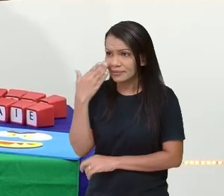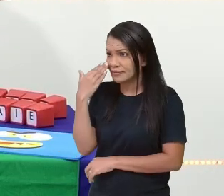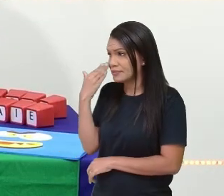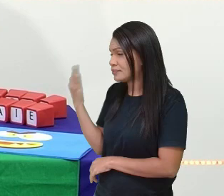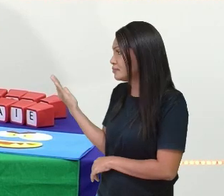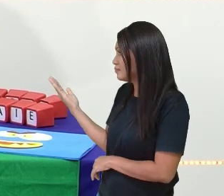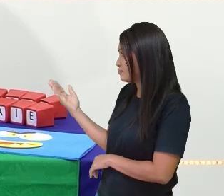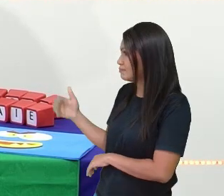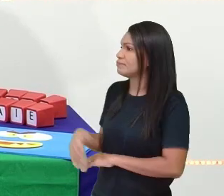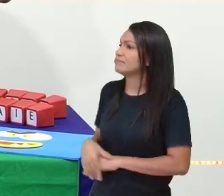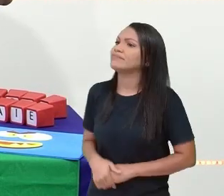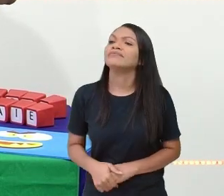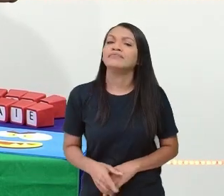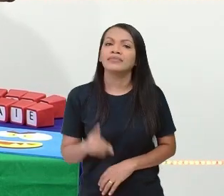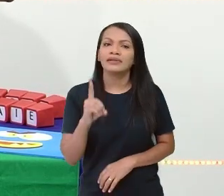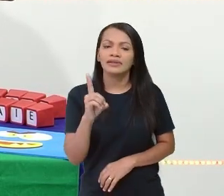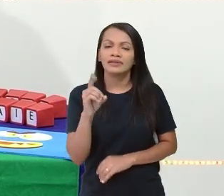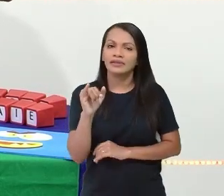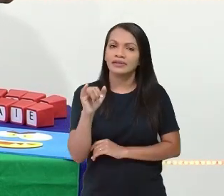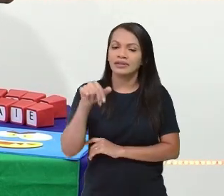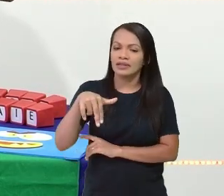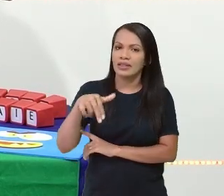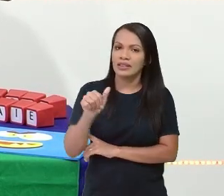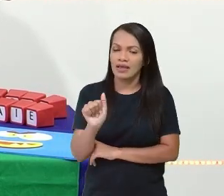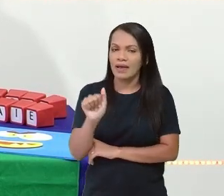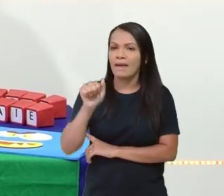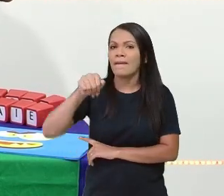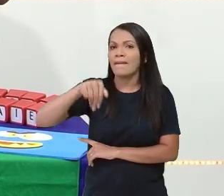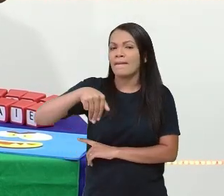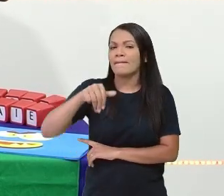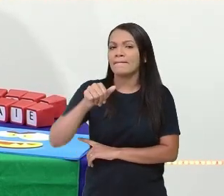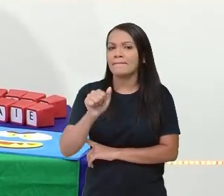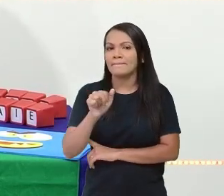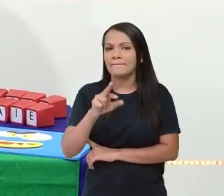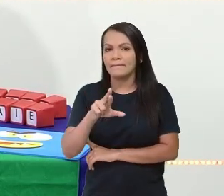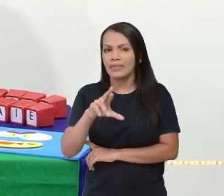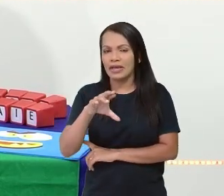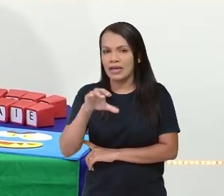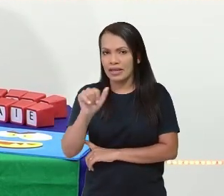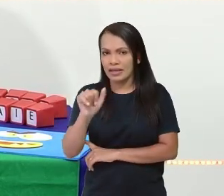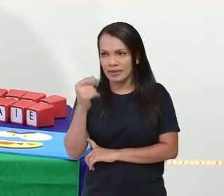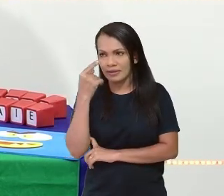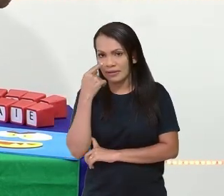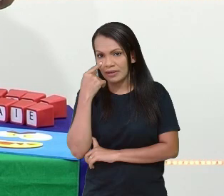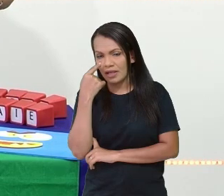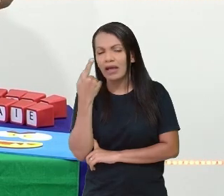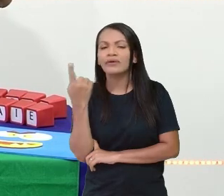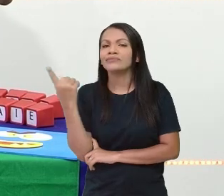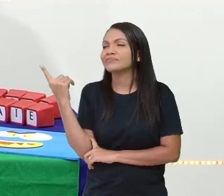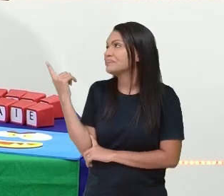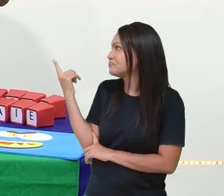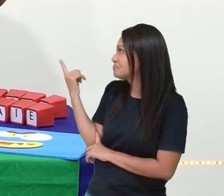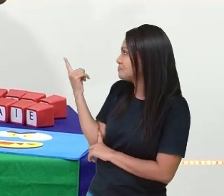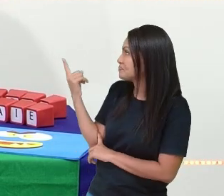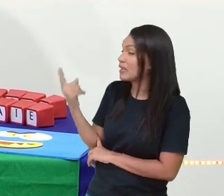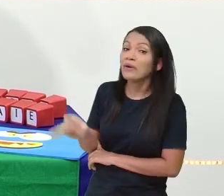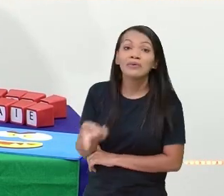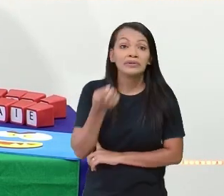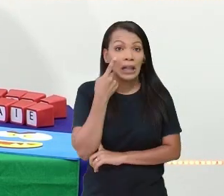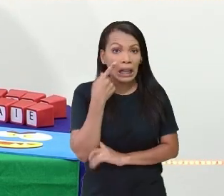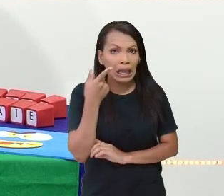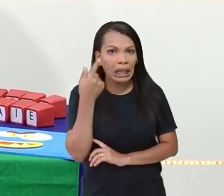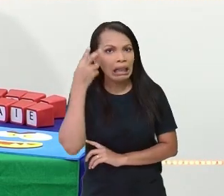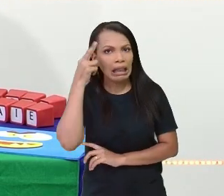aí a Dinamarca. Tá vendo aí? Aí ela é vermelha com a cruz branca. E a Inglaterra era branca com a